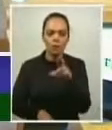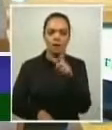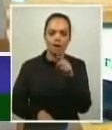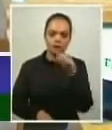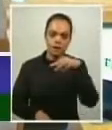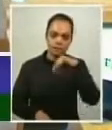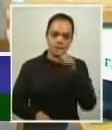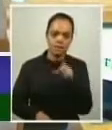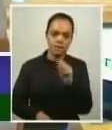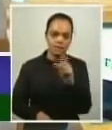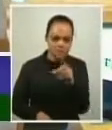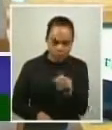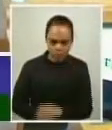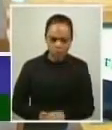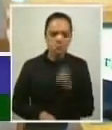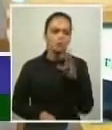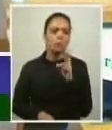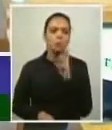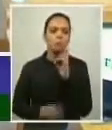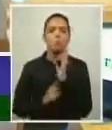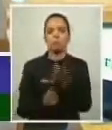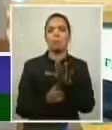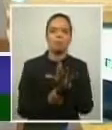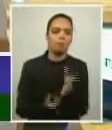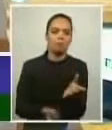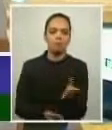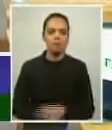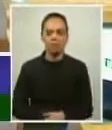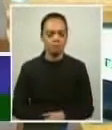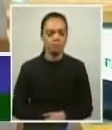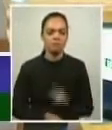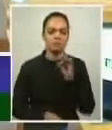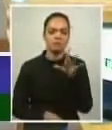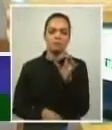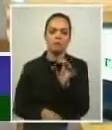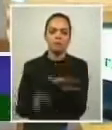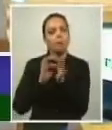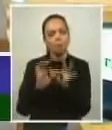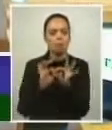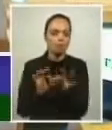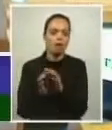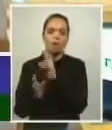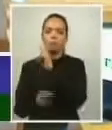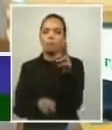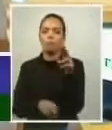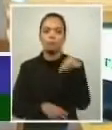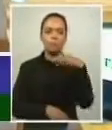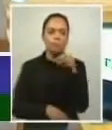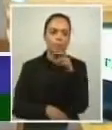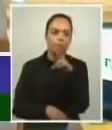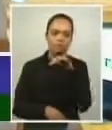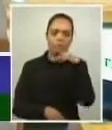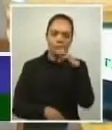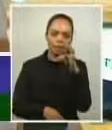ele não era uma expressão burocrática e ele não estava vinculado a uma nomenclatura movimento